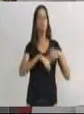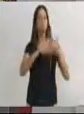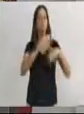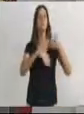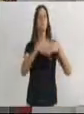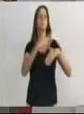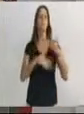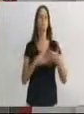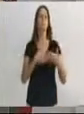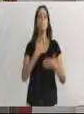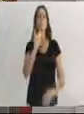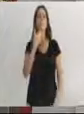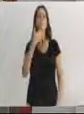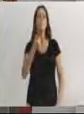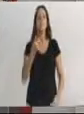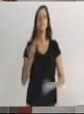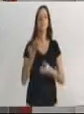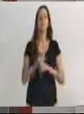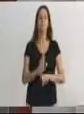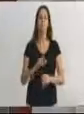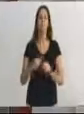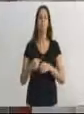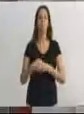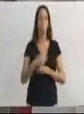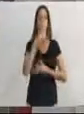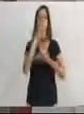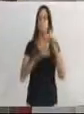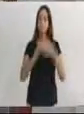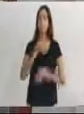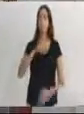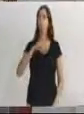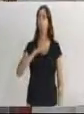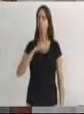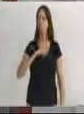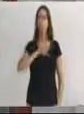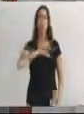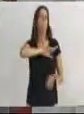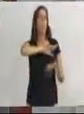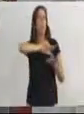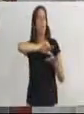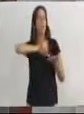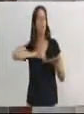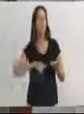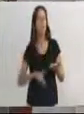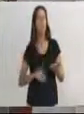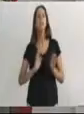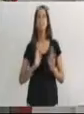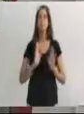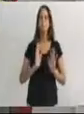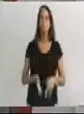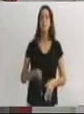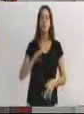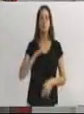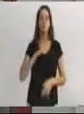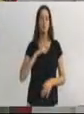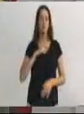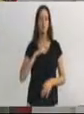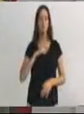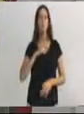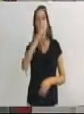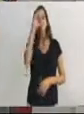ainda mais por nossa cidade sugestões são muitas tenho escutado sobre o vlt no troncal 10 é uma grande